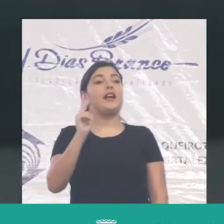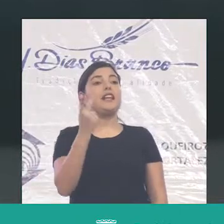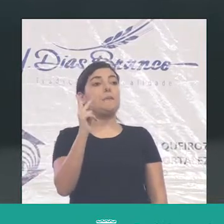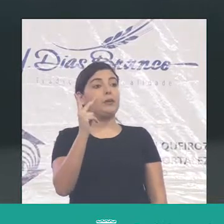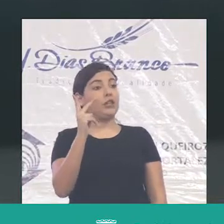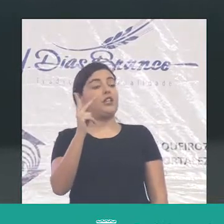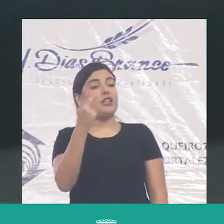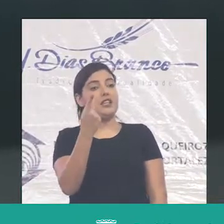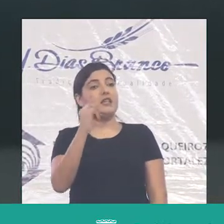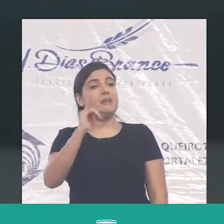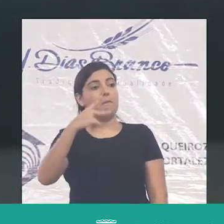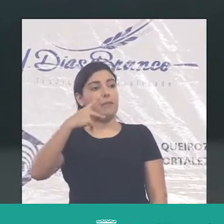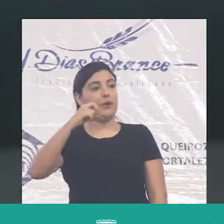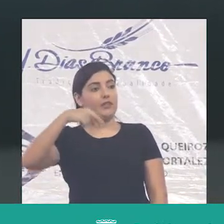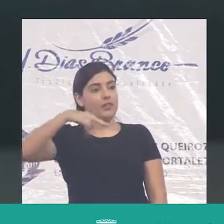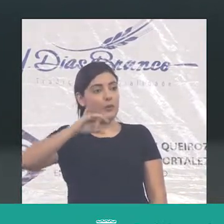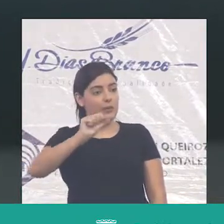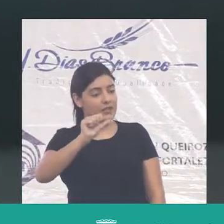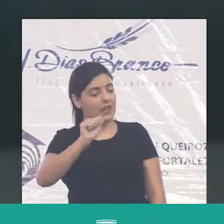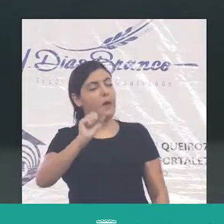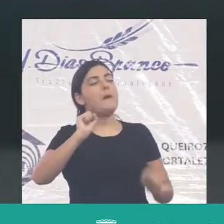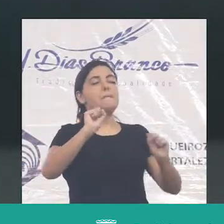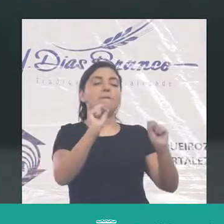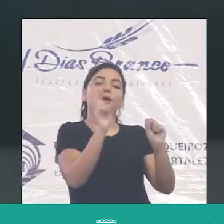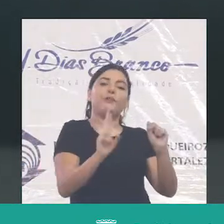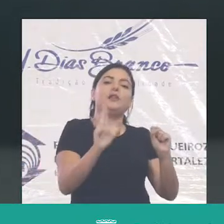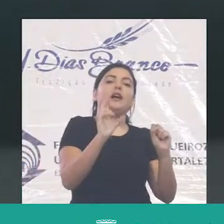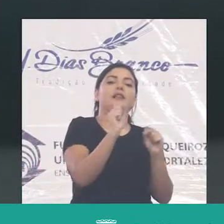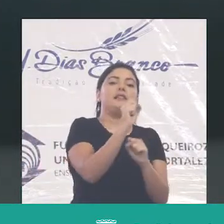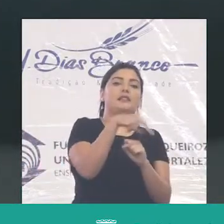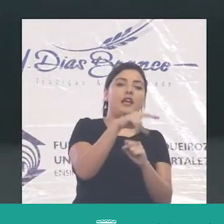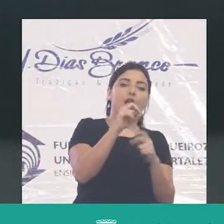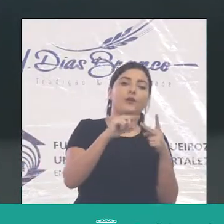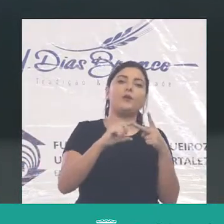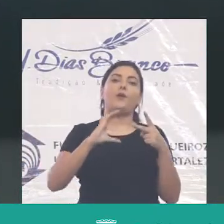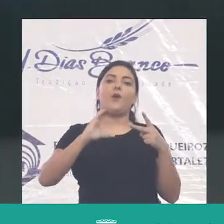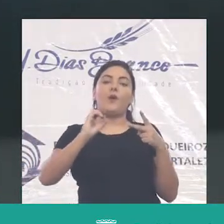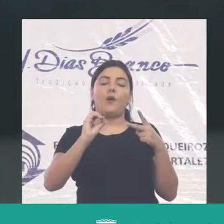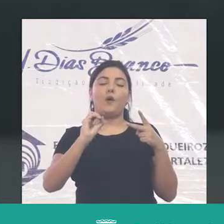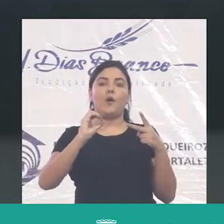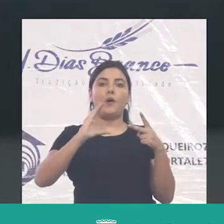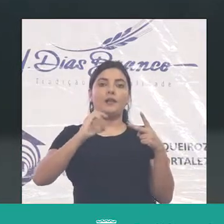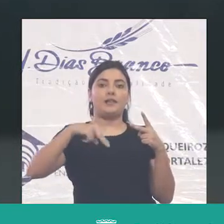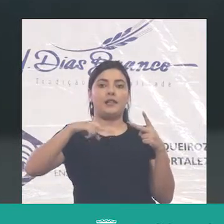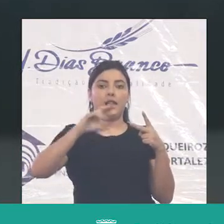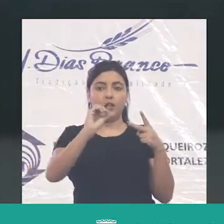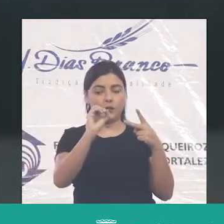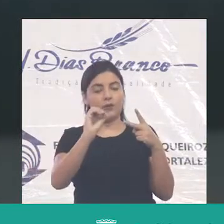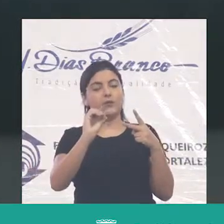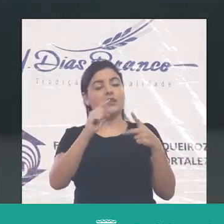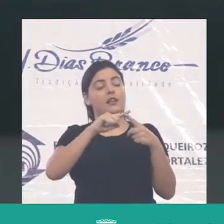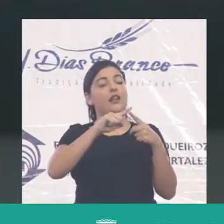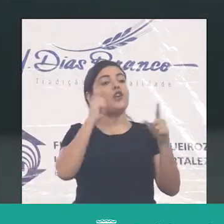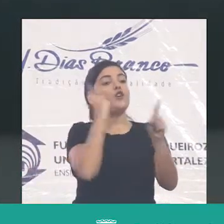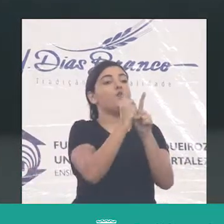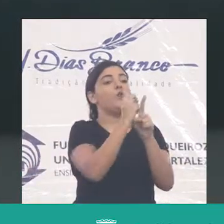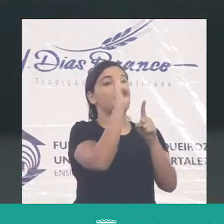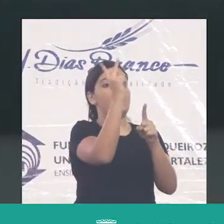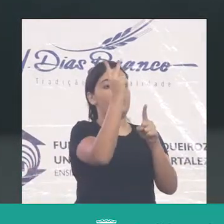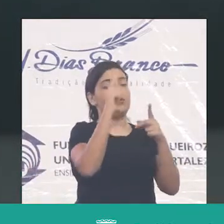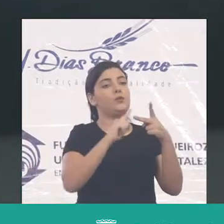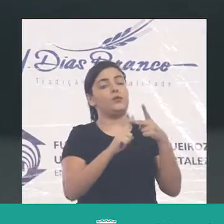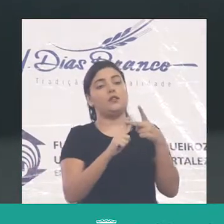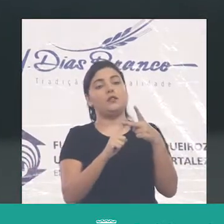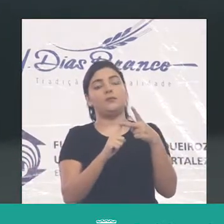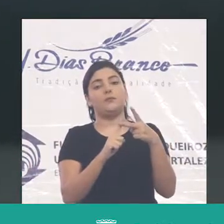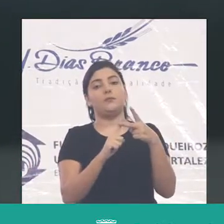Quando ele me dá a hipotenusa, ou você usa cosseno ou você usa seno. Cosseno para encontrar a altura e seno para encontrar